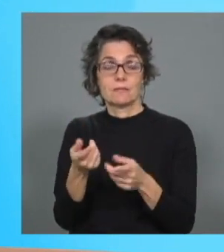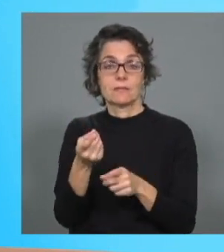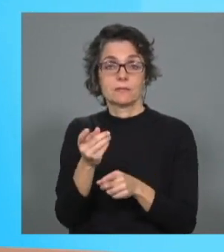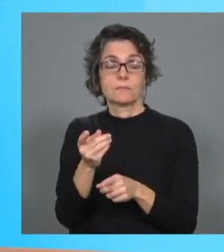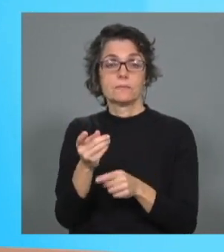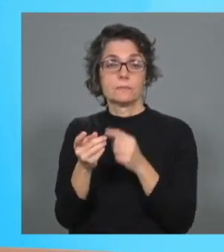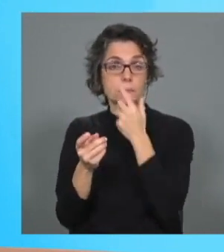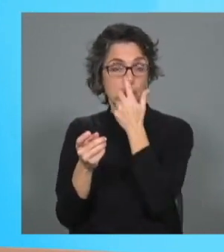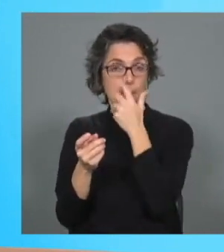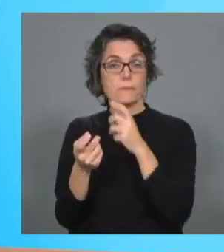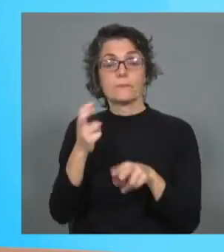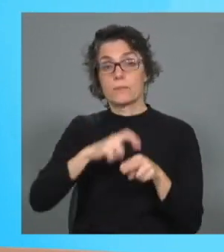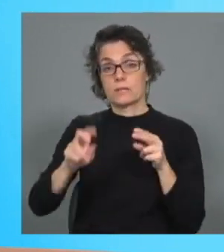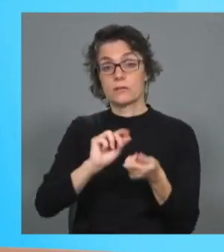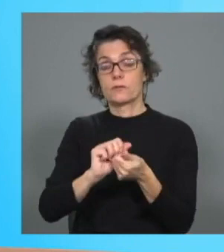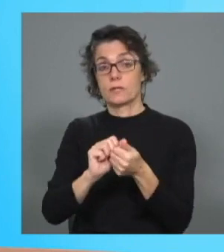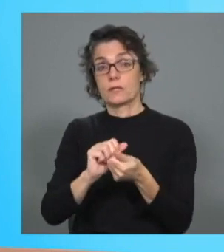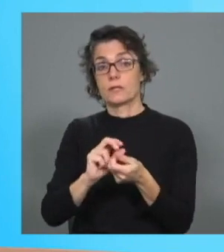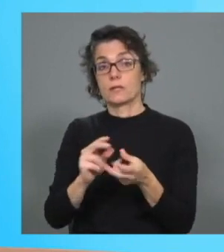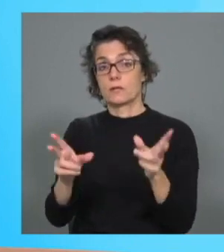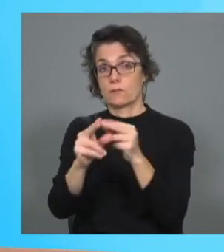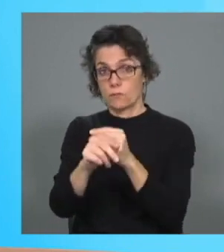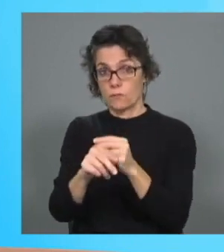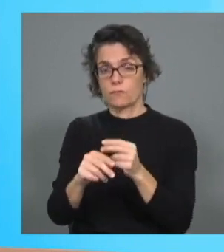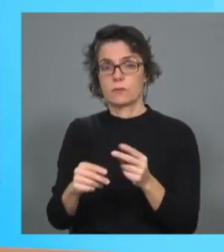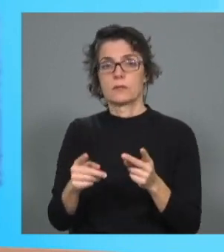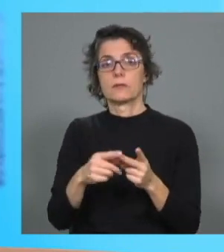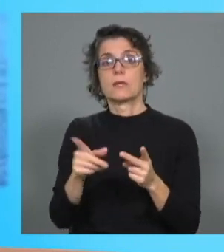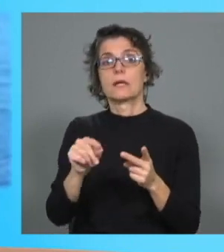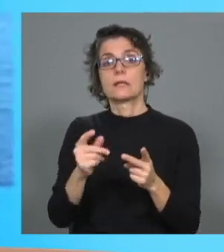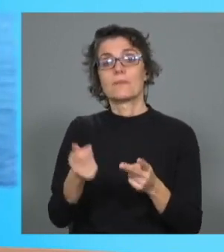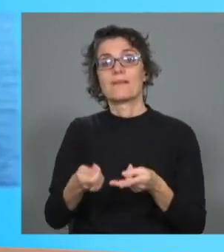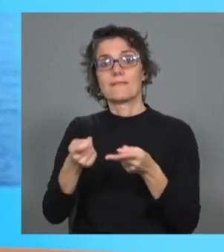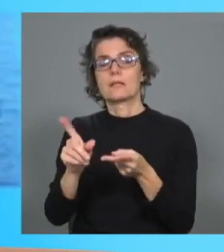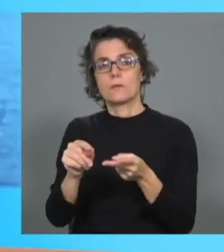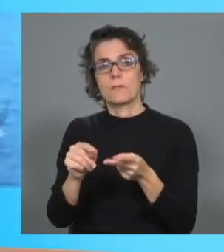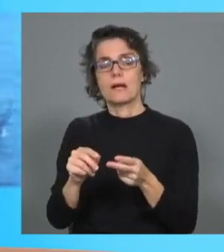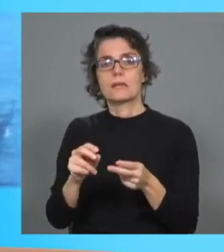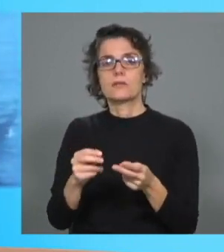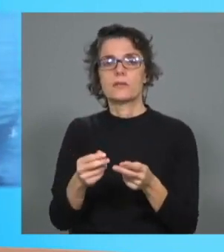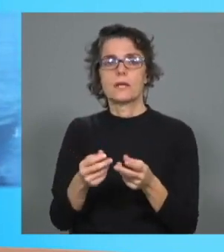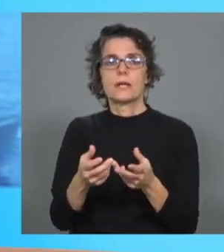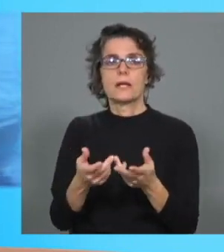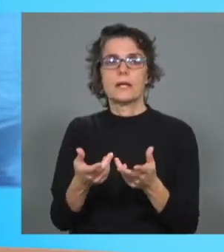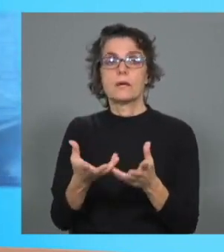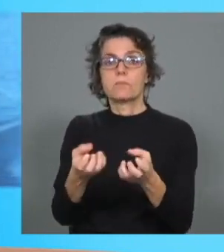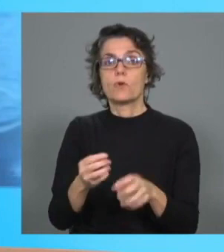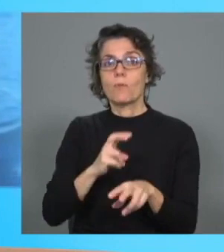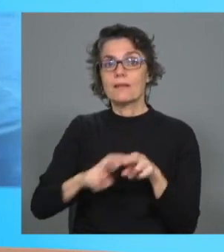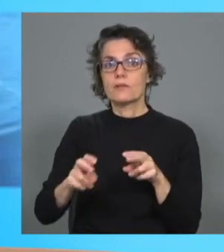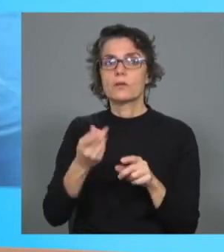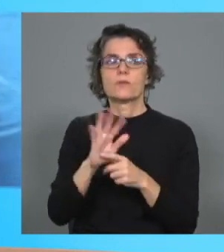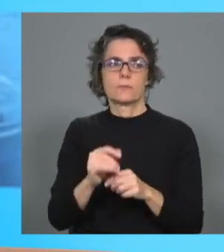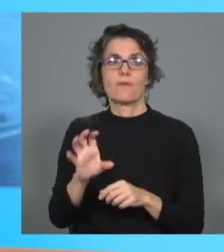para energias renováveis, mas também um maior investimento em eficiência energética. Temos que repensar, por exemplo, a forma como